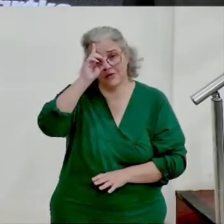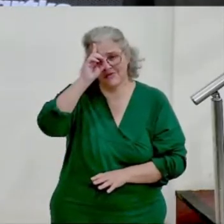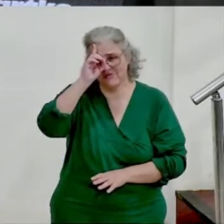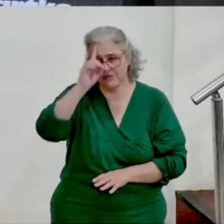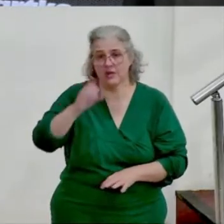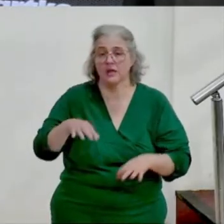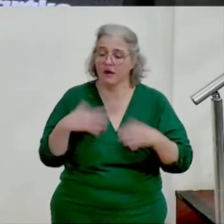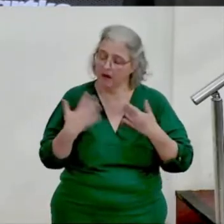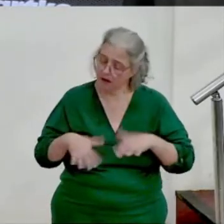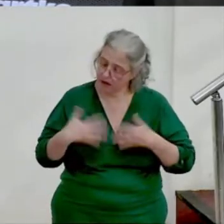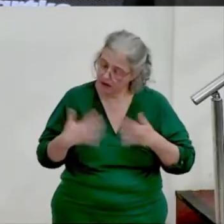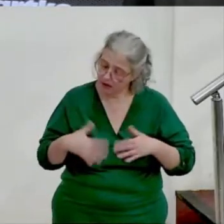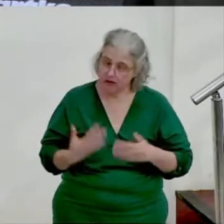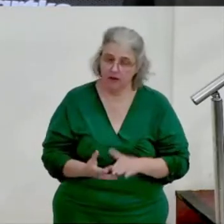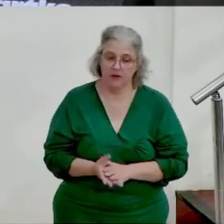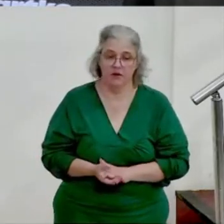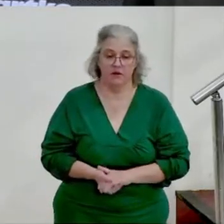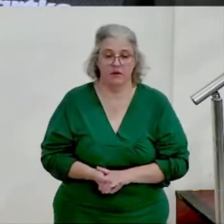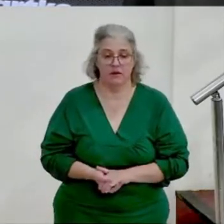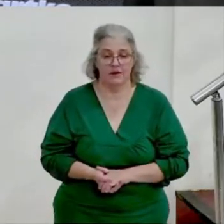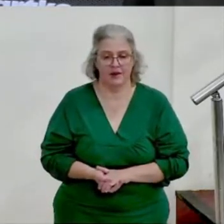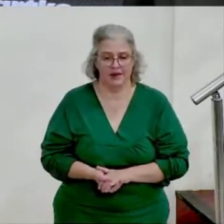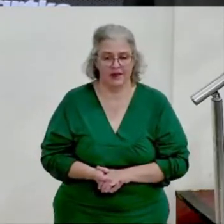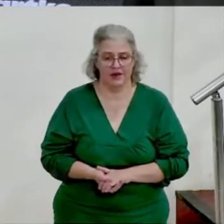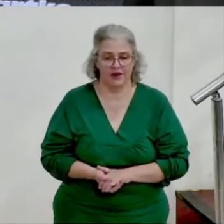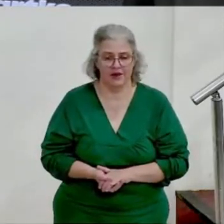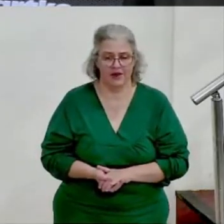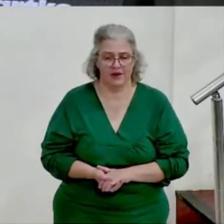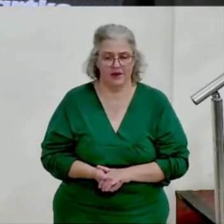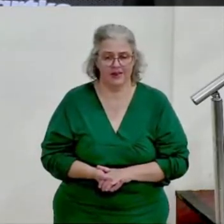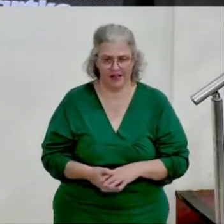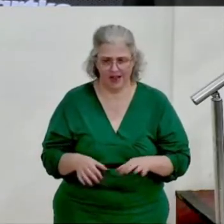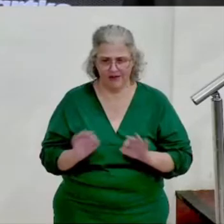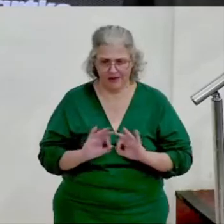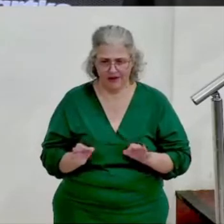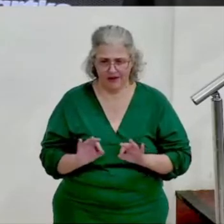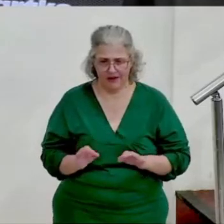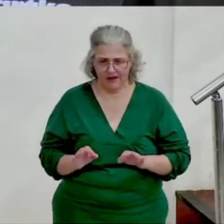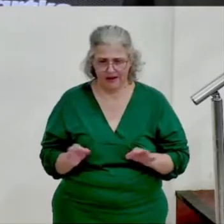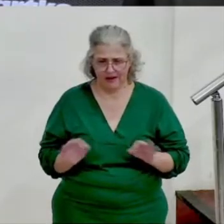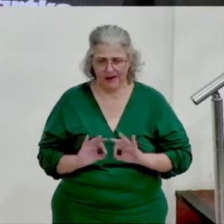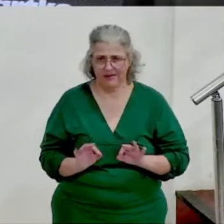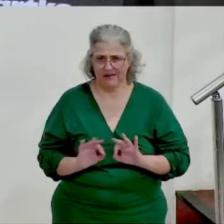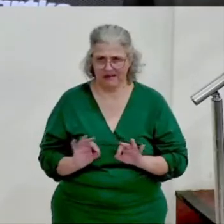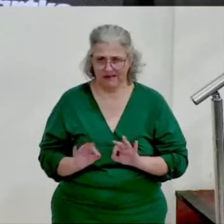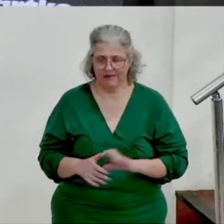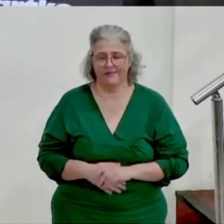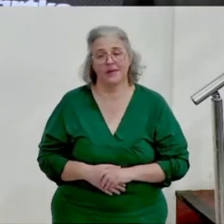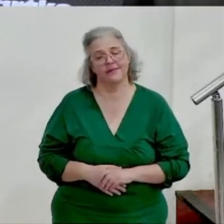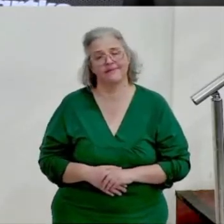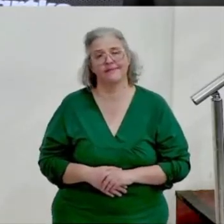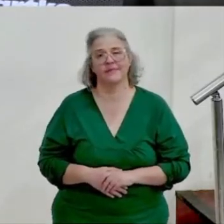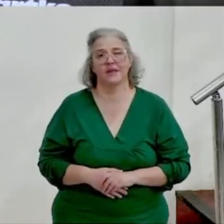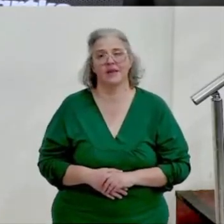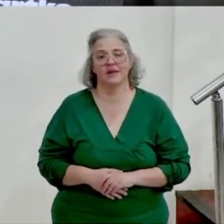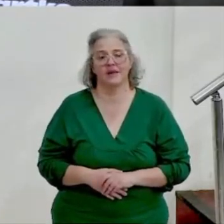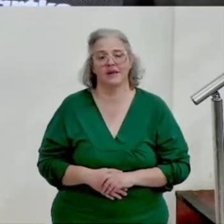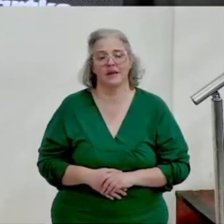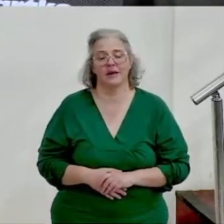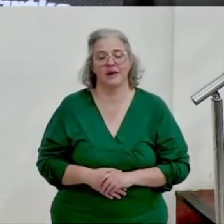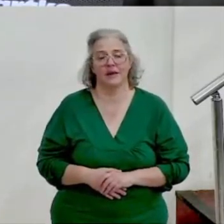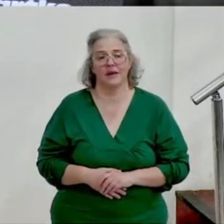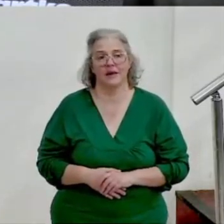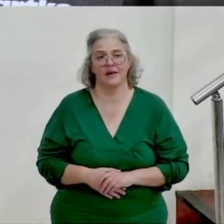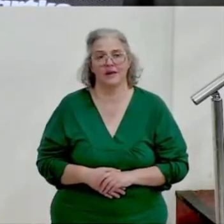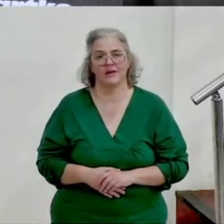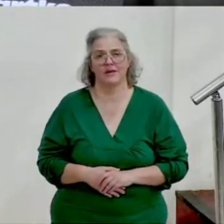terrível, de um dia de destruição e de grandes perigos. Um dia que é péssima notícia para